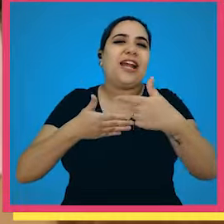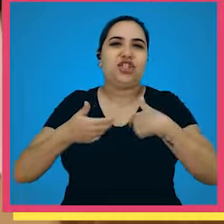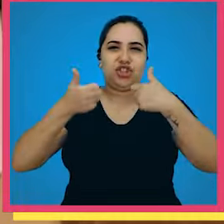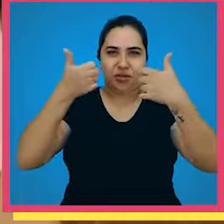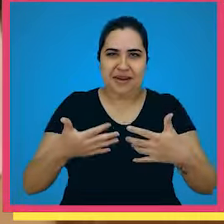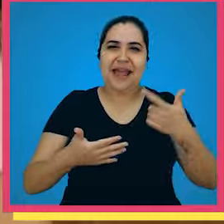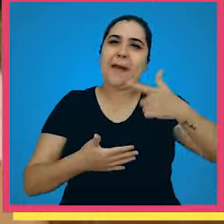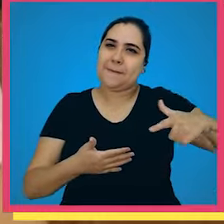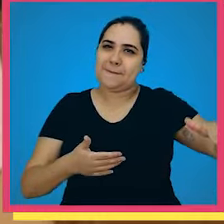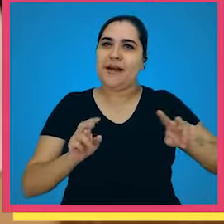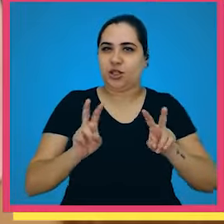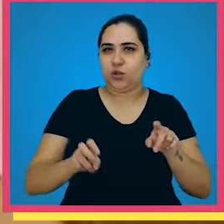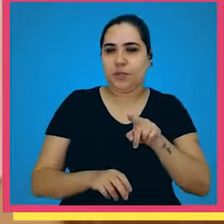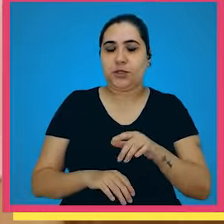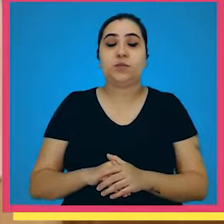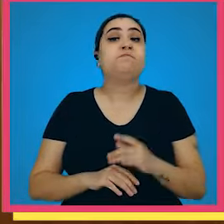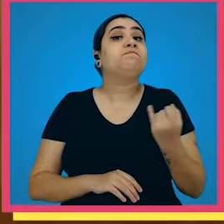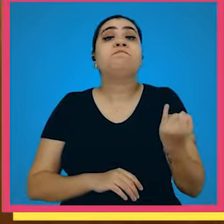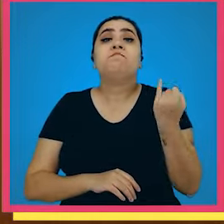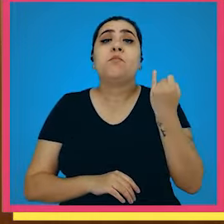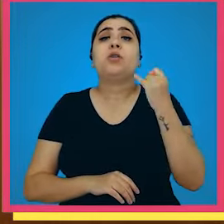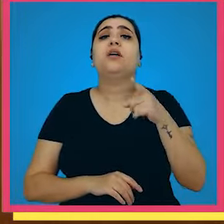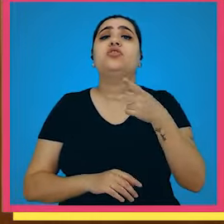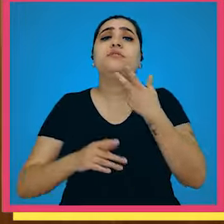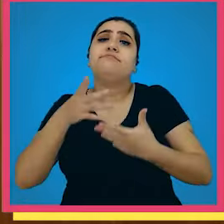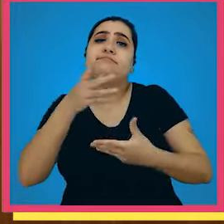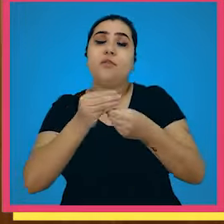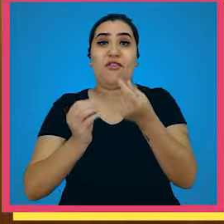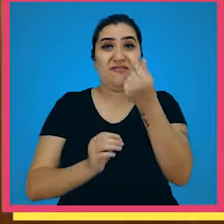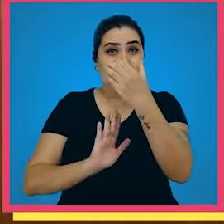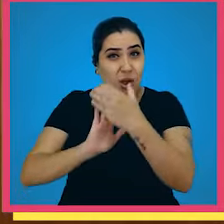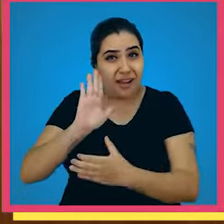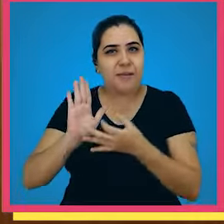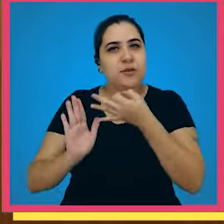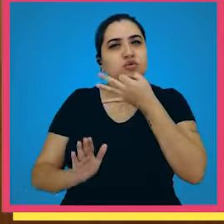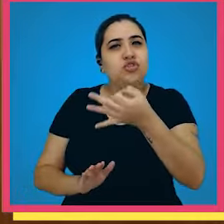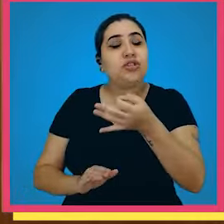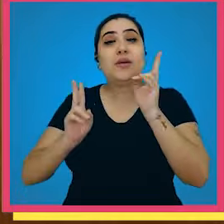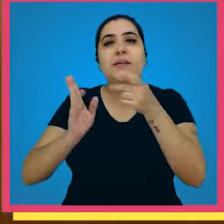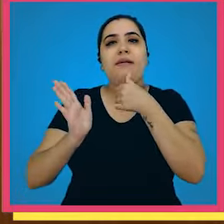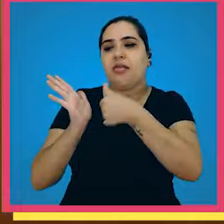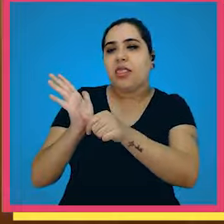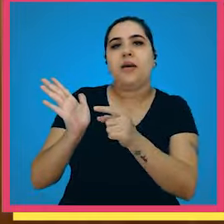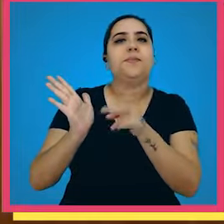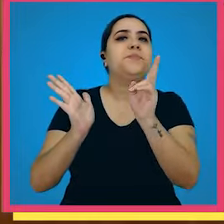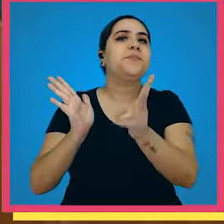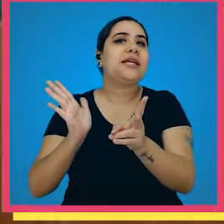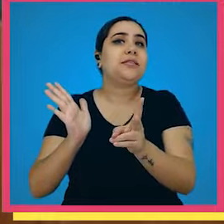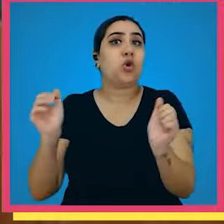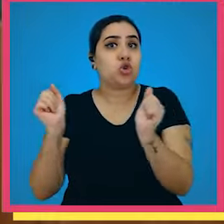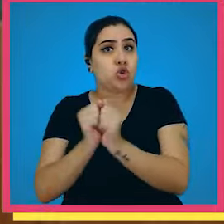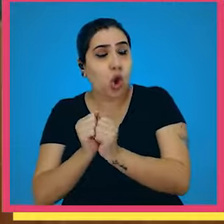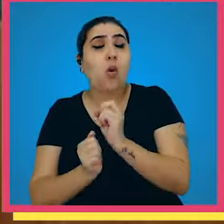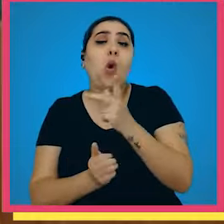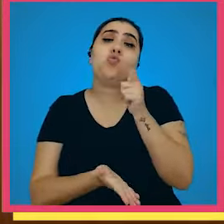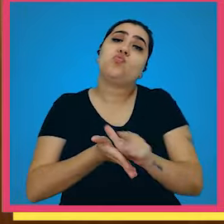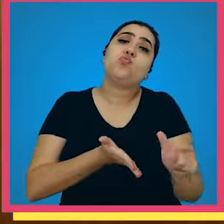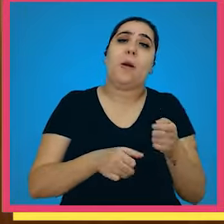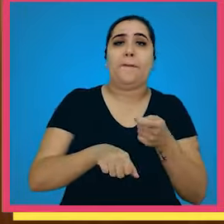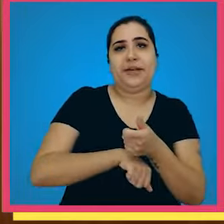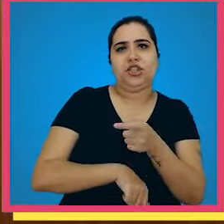nos próximos episódios, nós vamos falar mais sobre isso. O importante aqui é reforçar que o valor de capa sugerido é sempre o mesmo, com ou sem